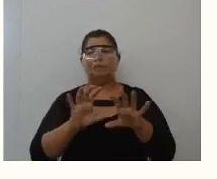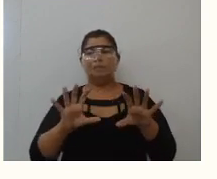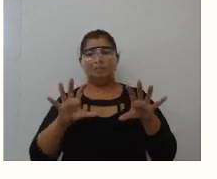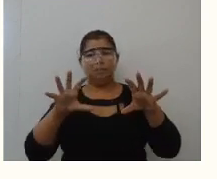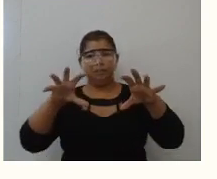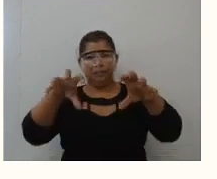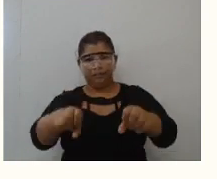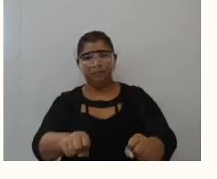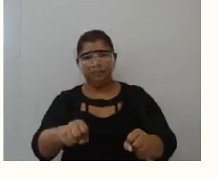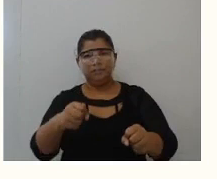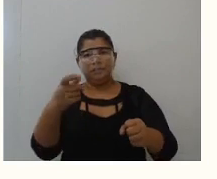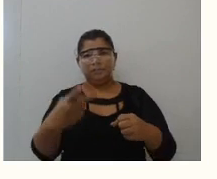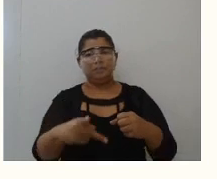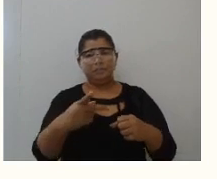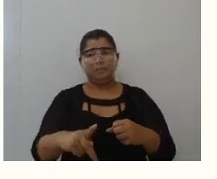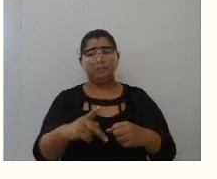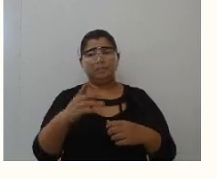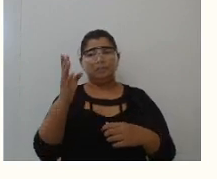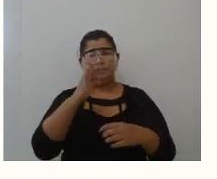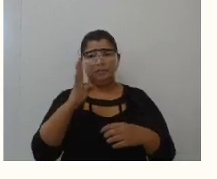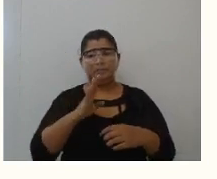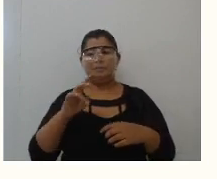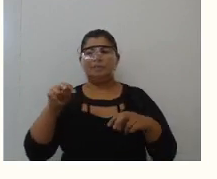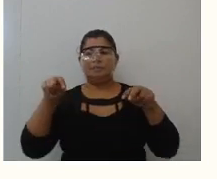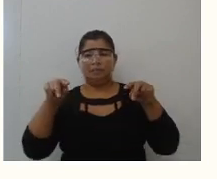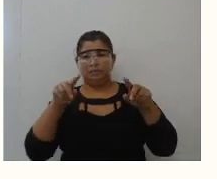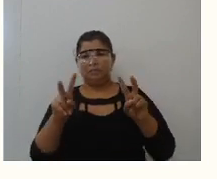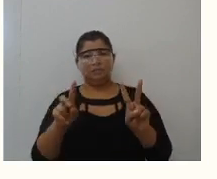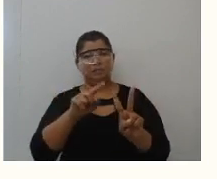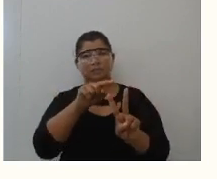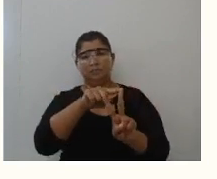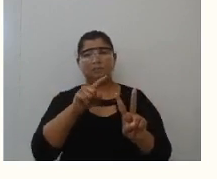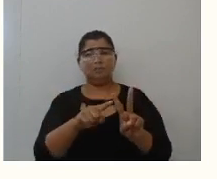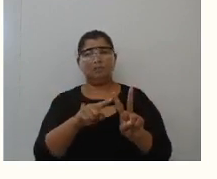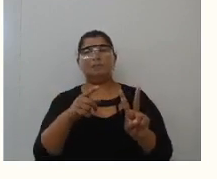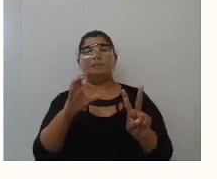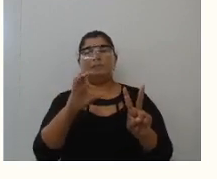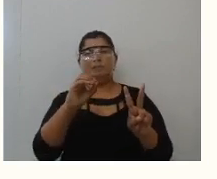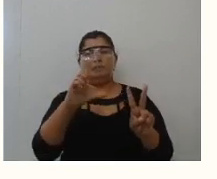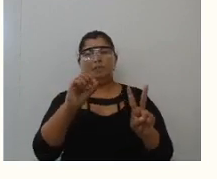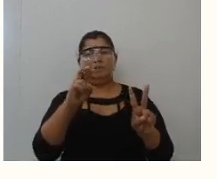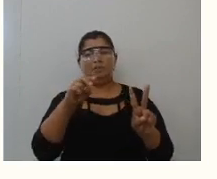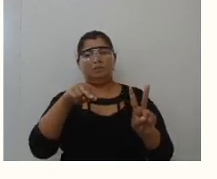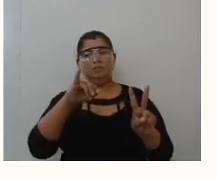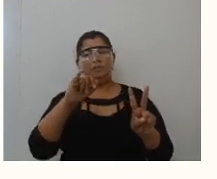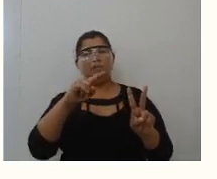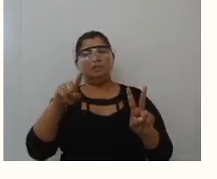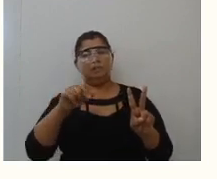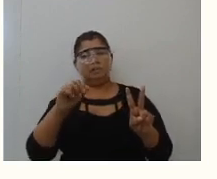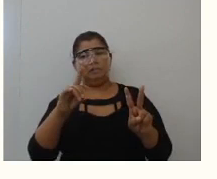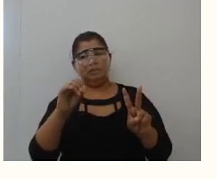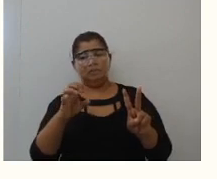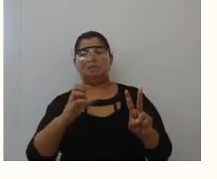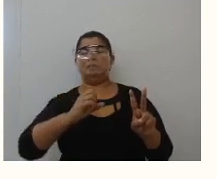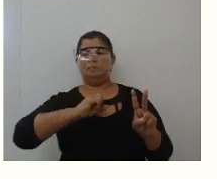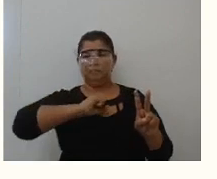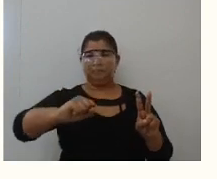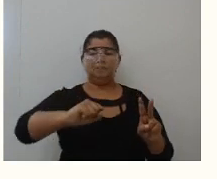e pré-cabralinas, os colonizadores foram capazes de superar a tragédia do